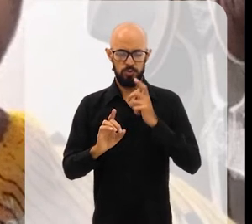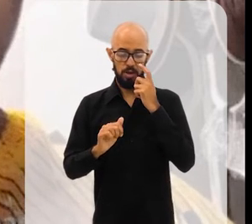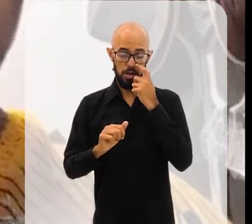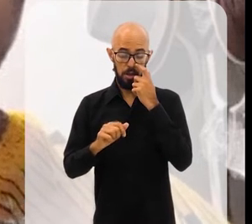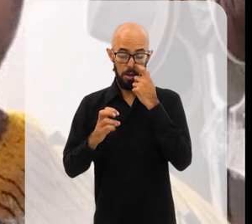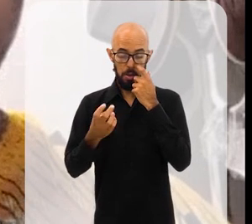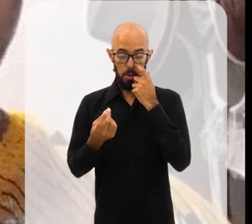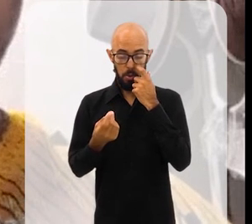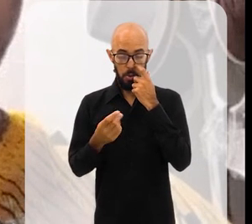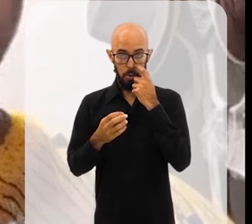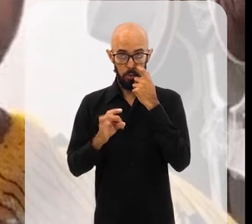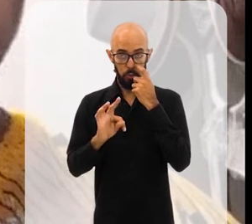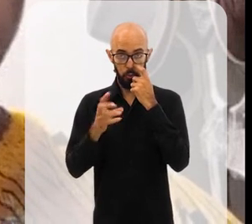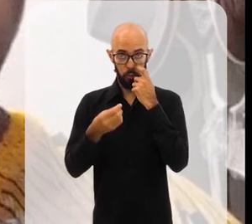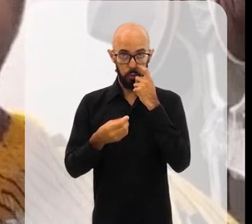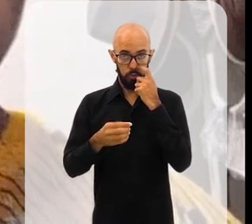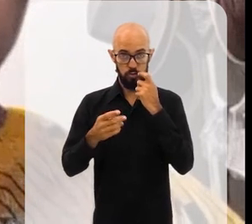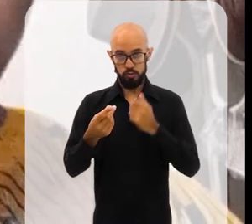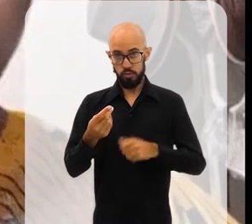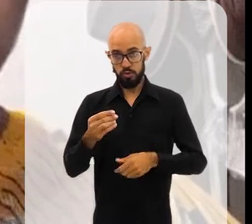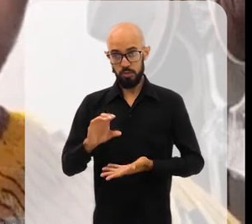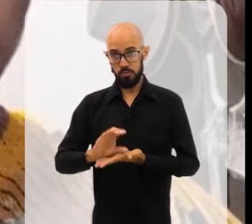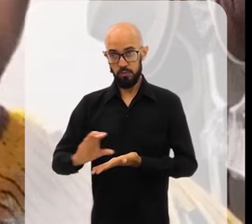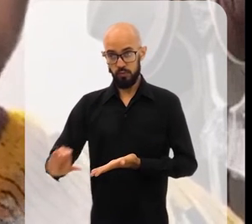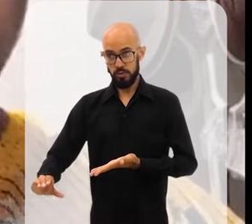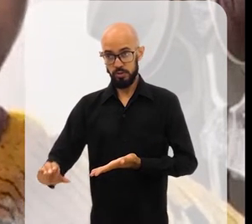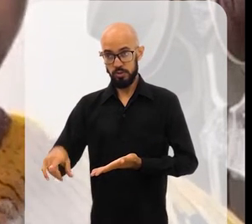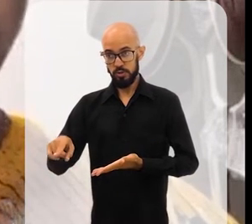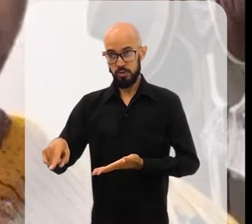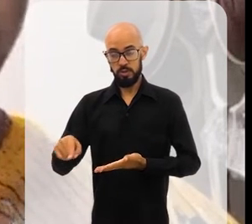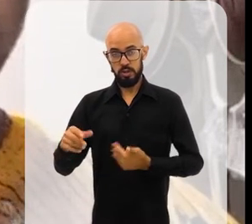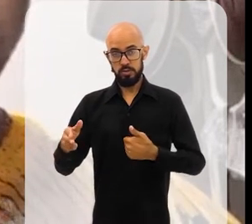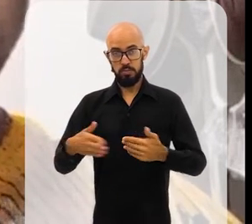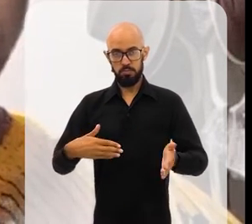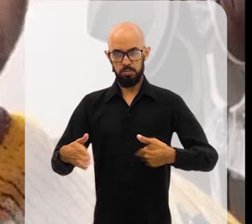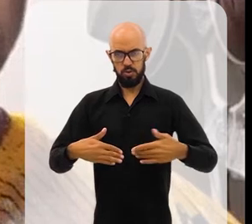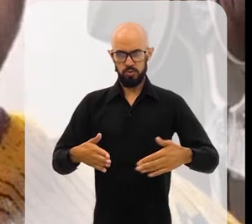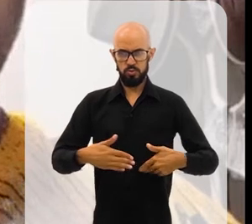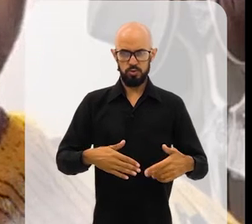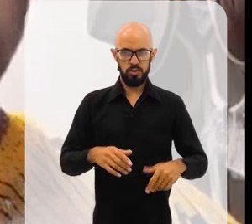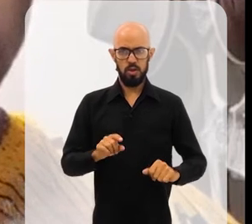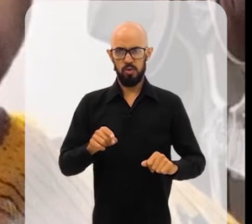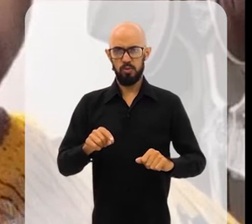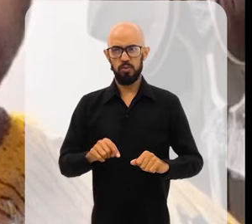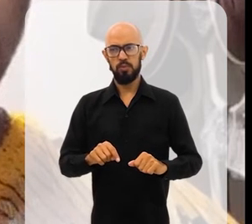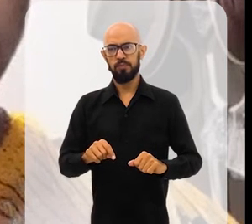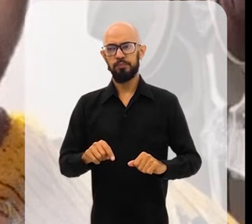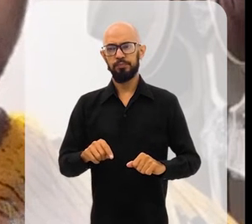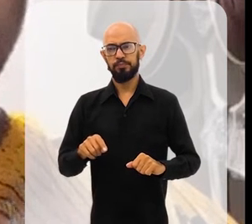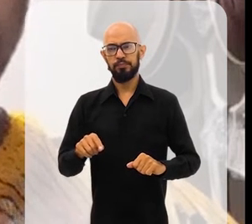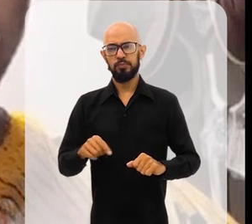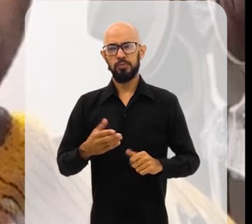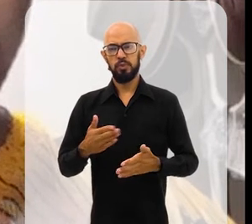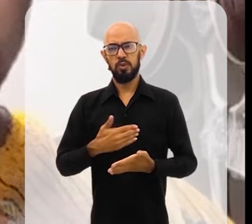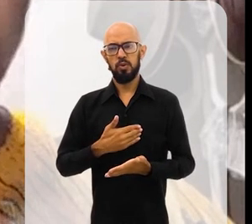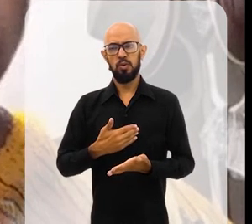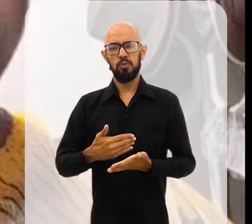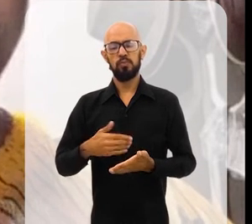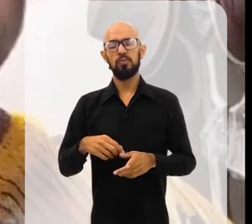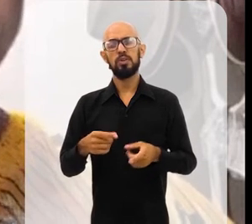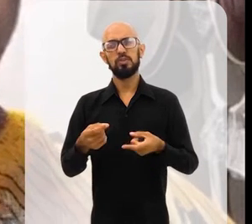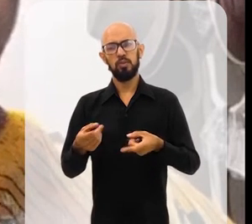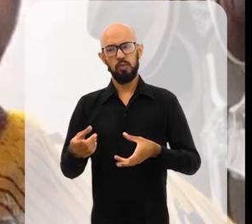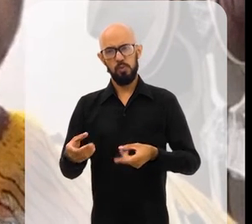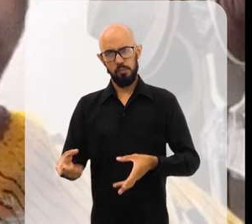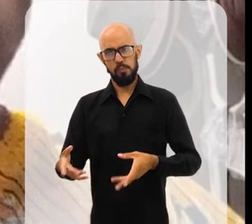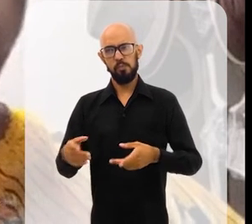Toda a grana para investir na pequena e modesta produção desse projeto, desse espetáculo, veio do